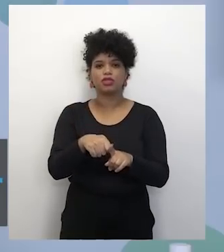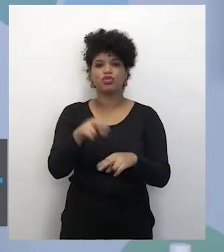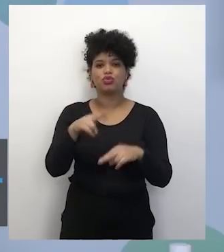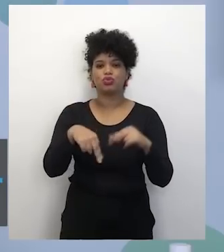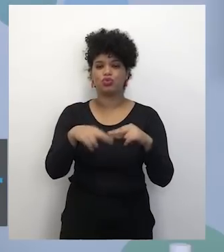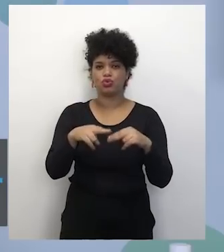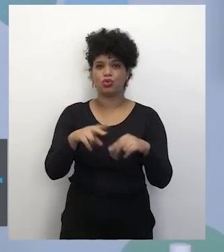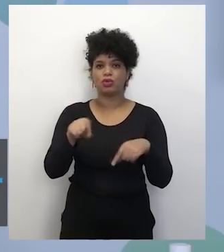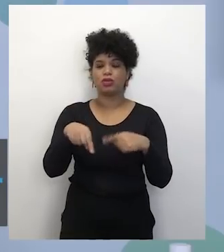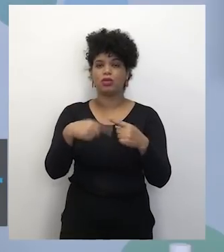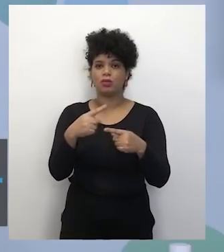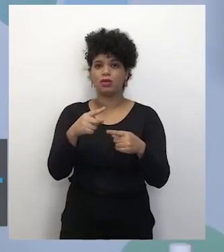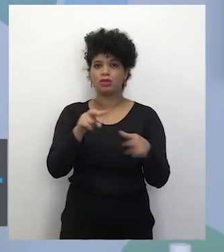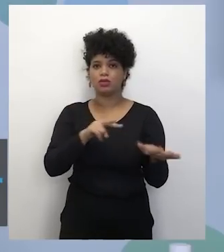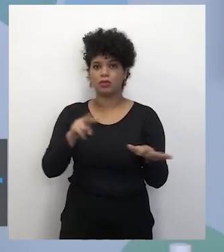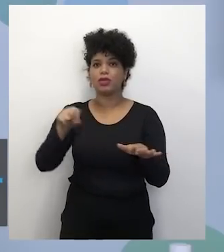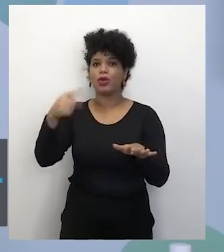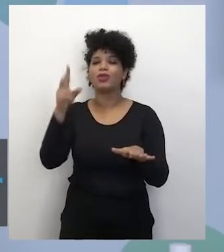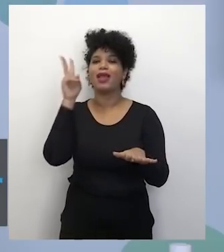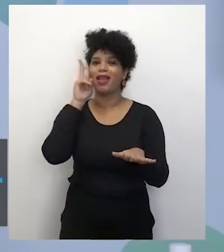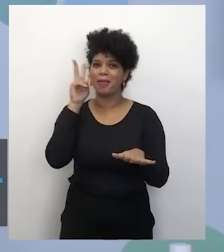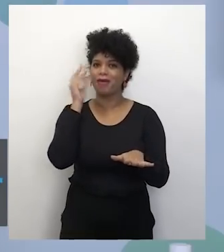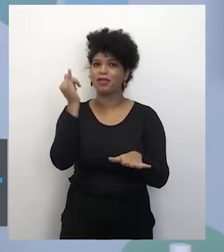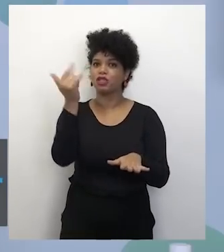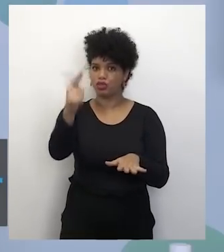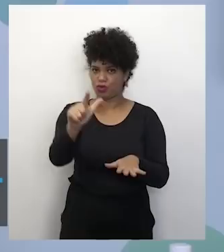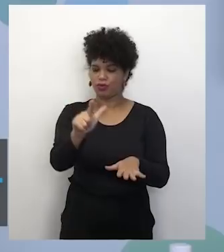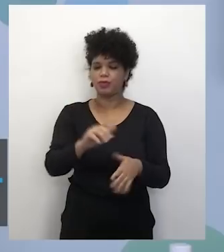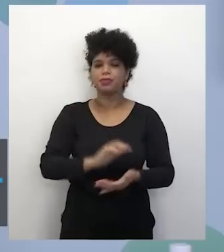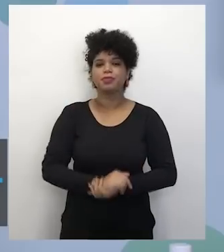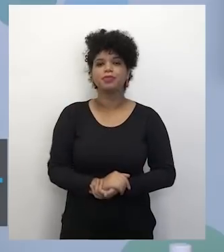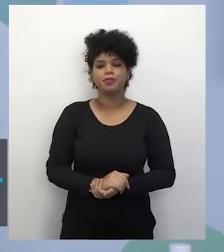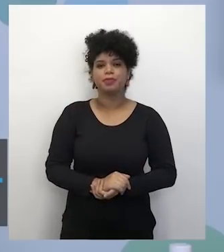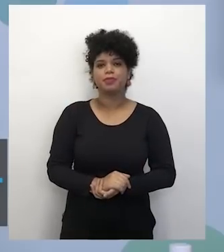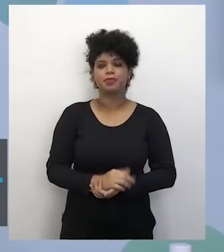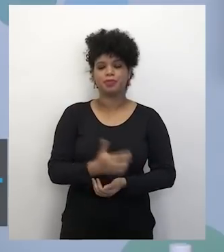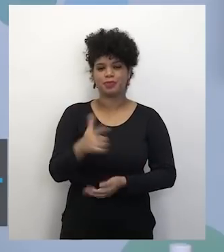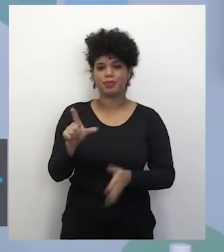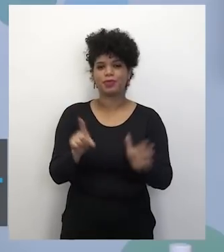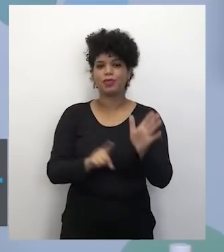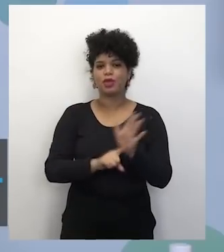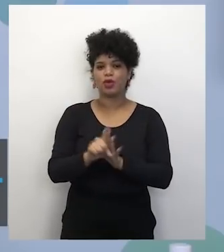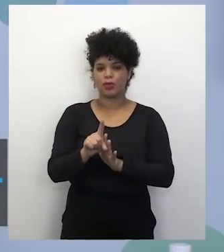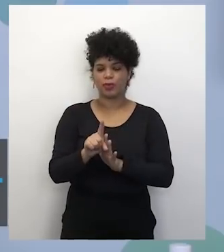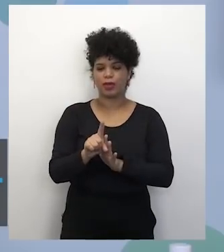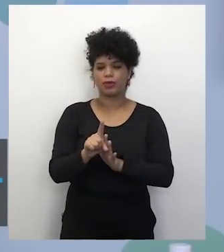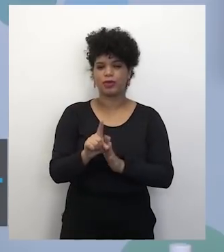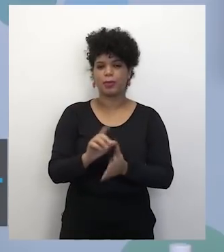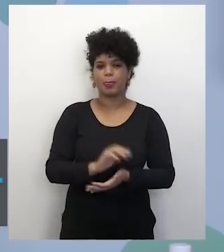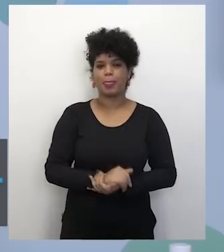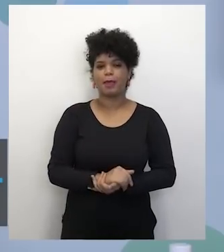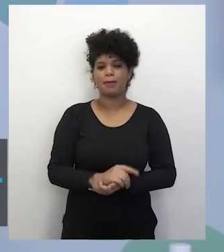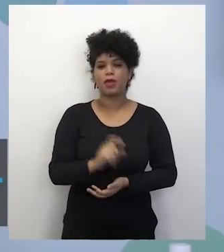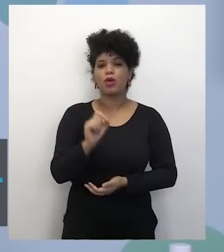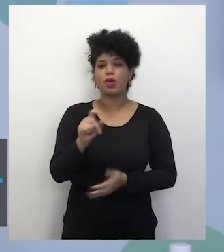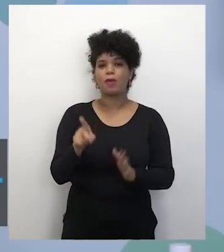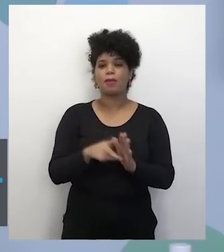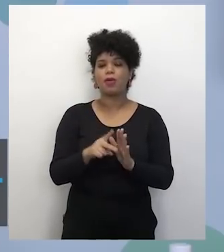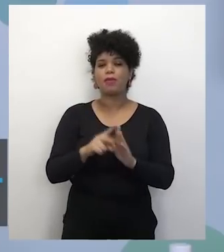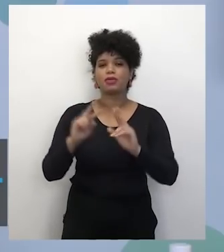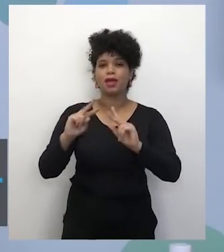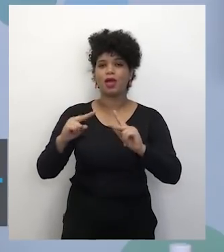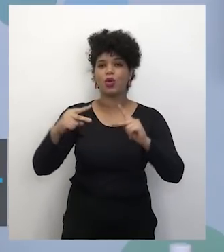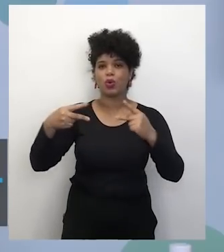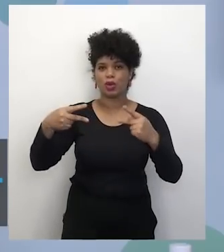semana a gente vai lembrá-los novamente. Uma outra pergunta também, se eu não me engano, é referente ao link do